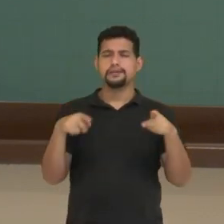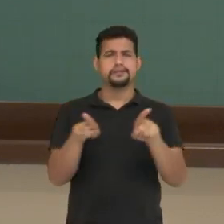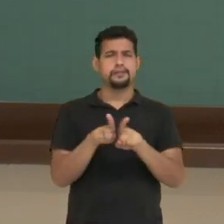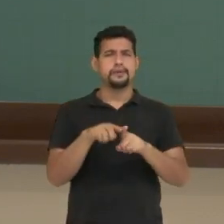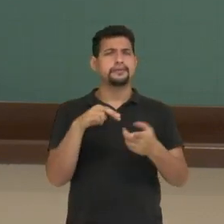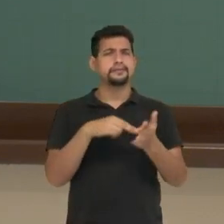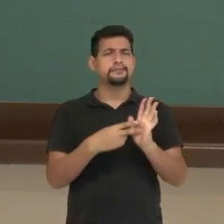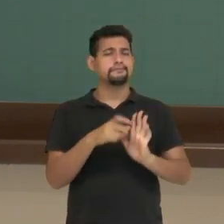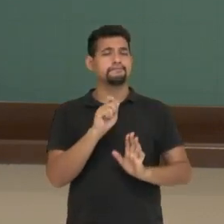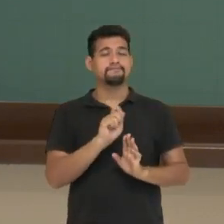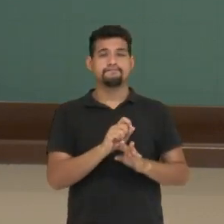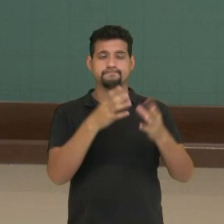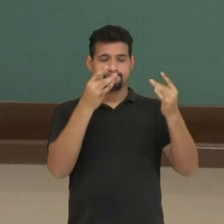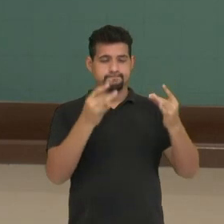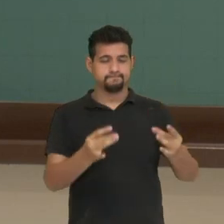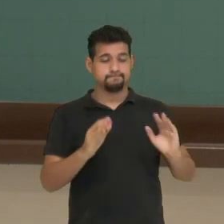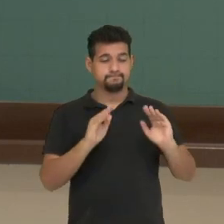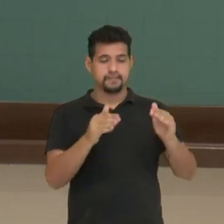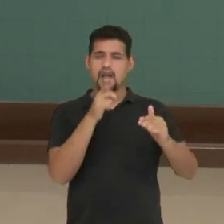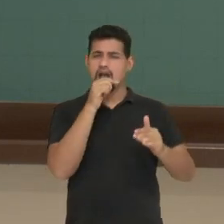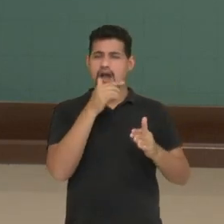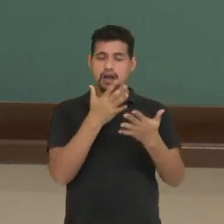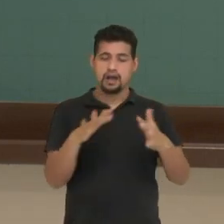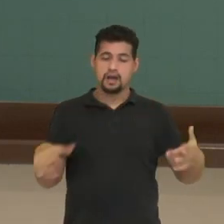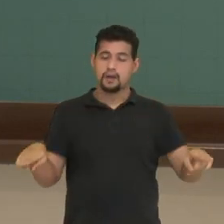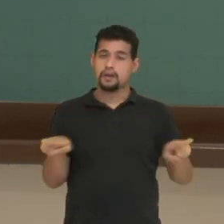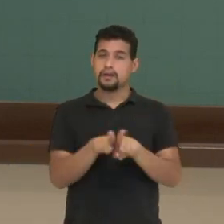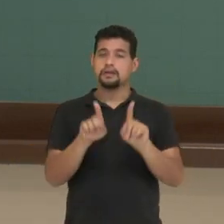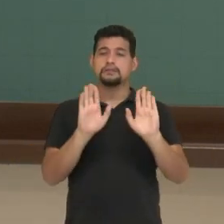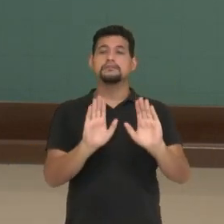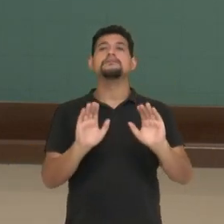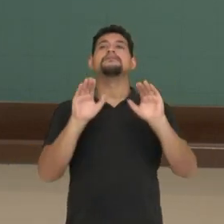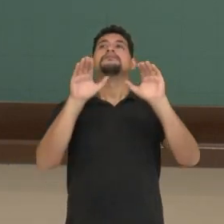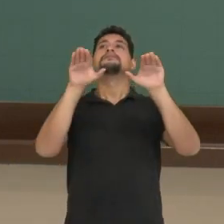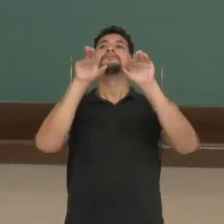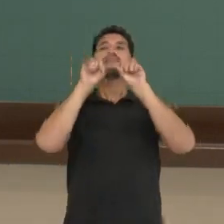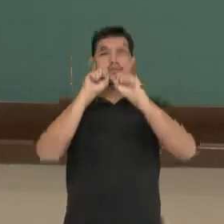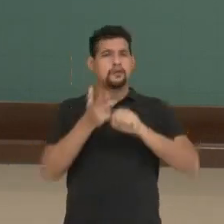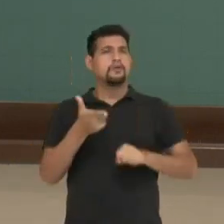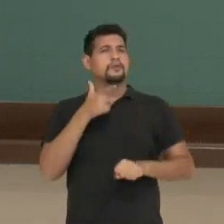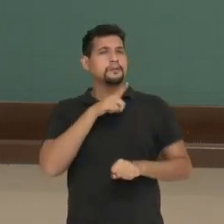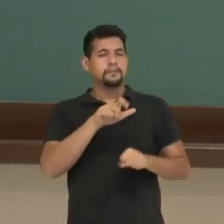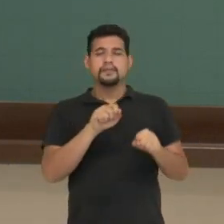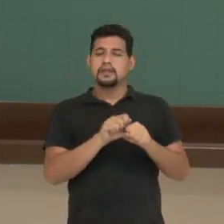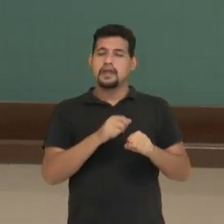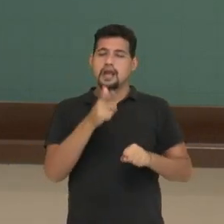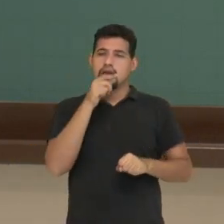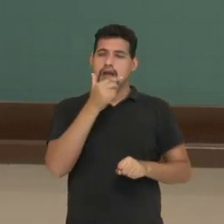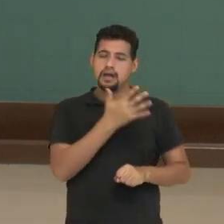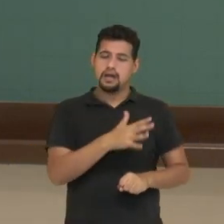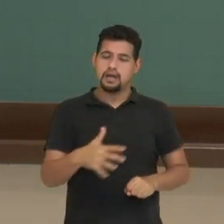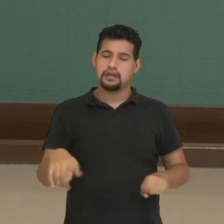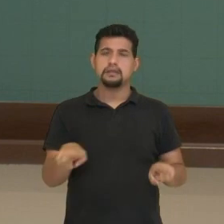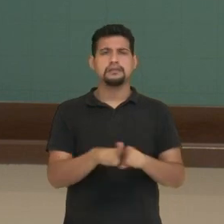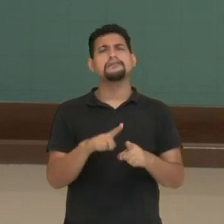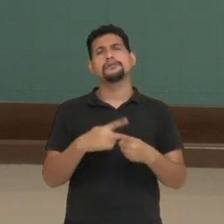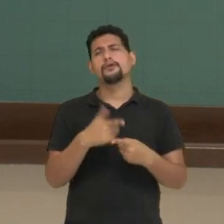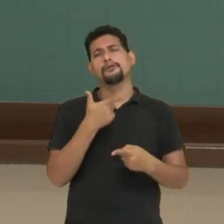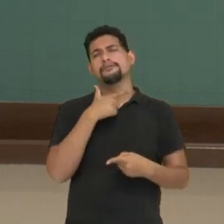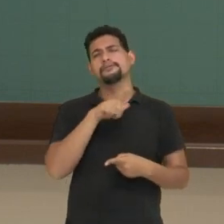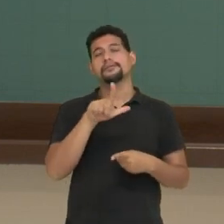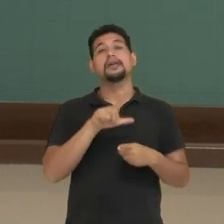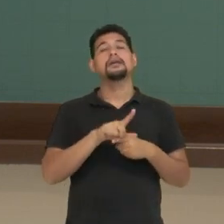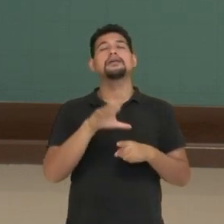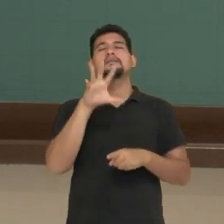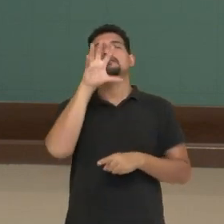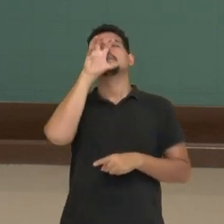ficam especificamente na água, eles têm que subir para respirar, eles conseguem ficar mais tempo embaixo da água porque eles conseguem